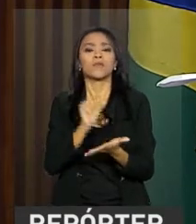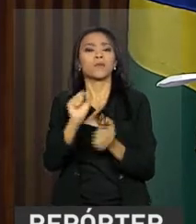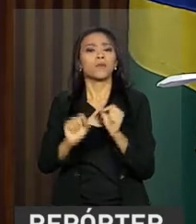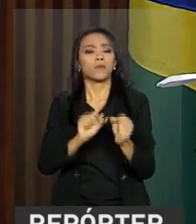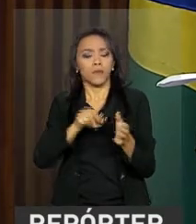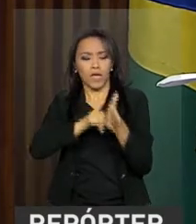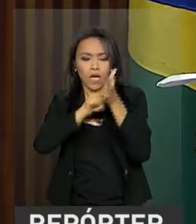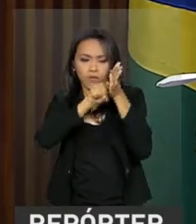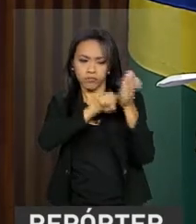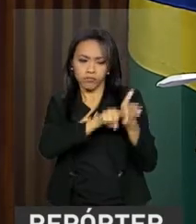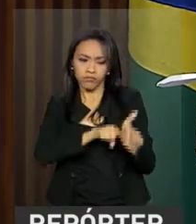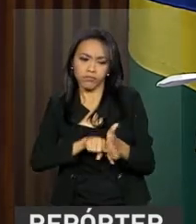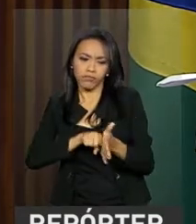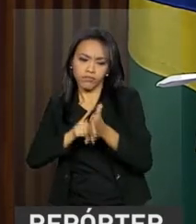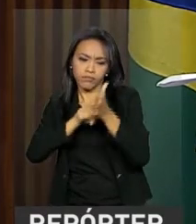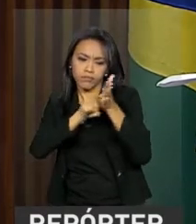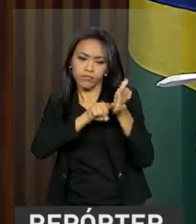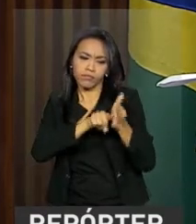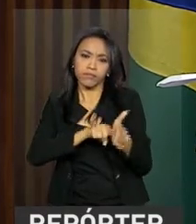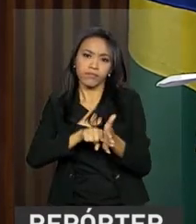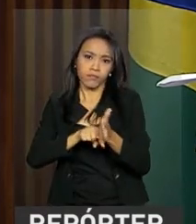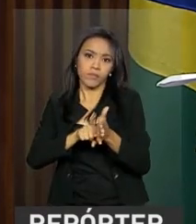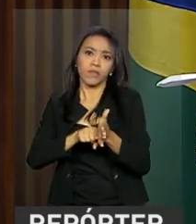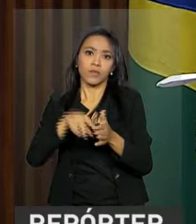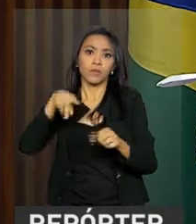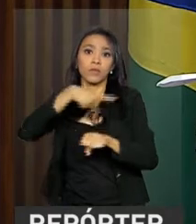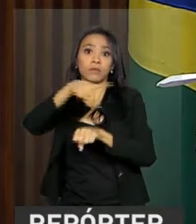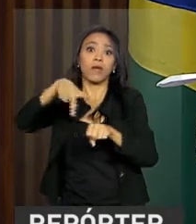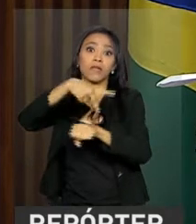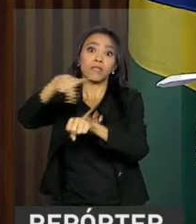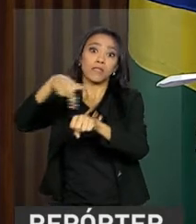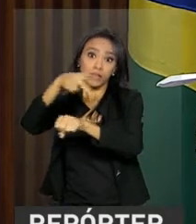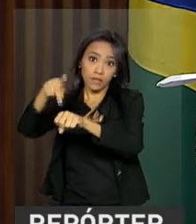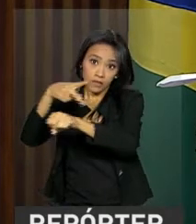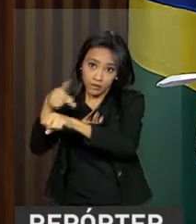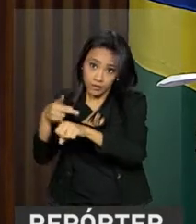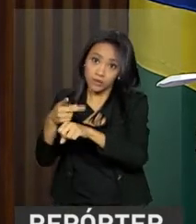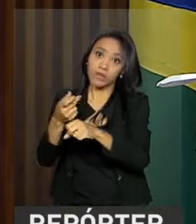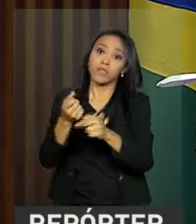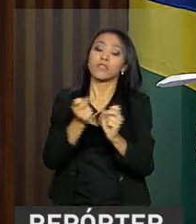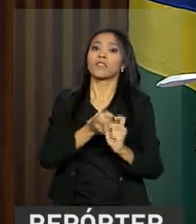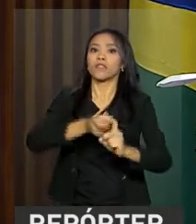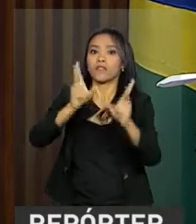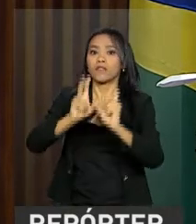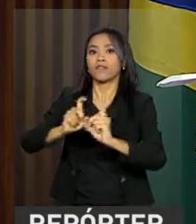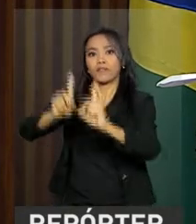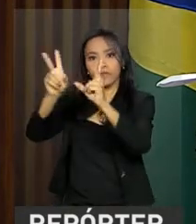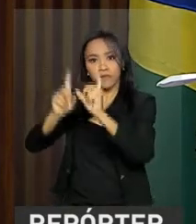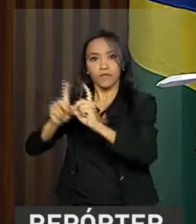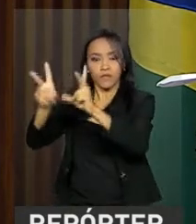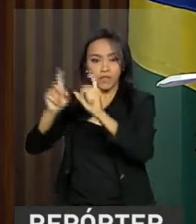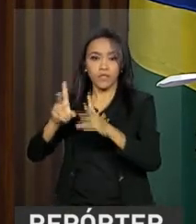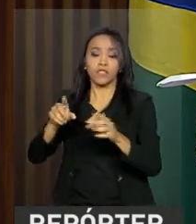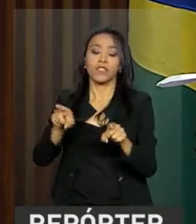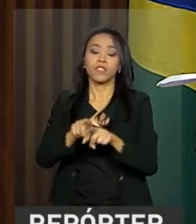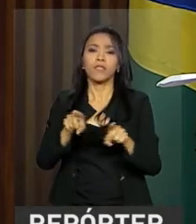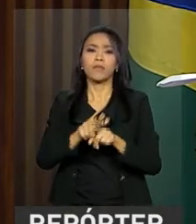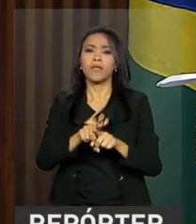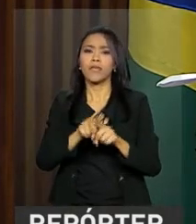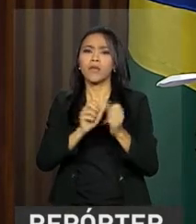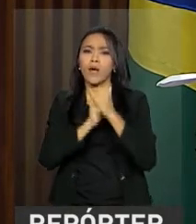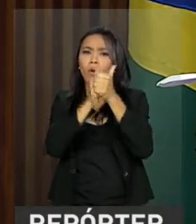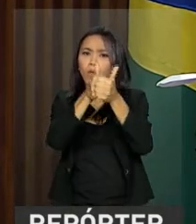dos países importadores o acompanhamento das atividades do sistema nacional